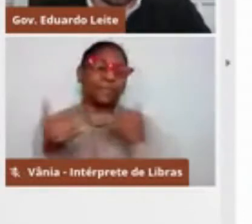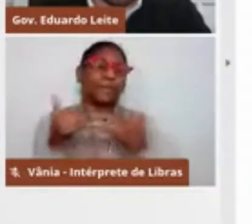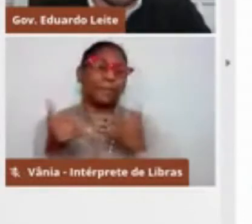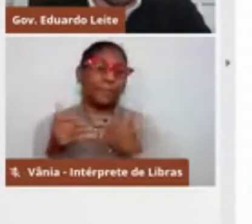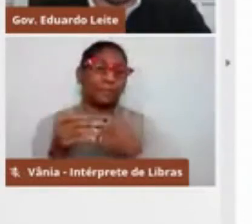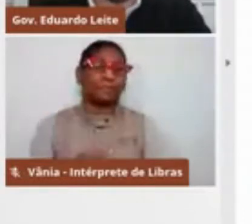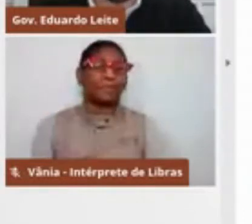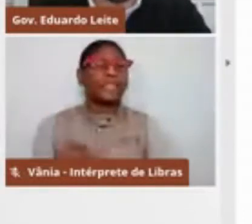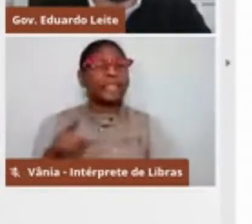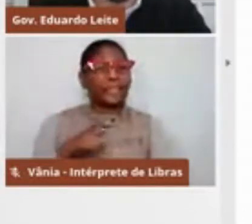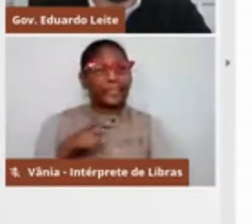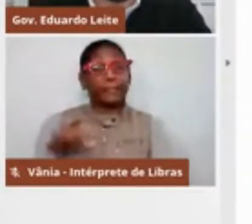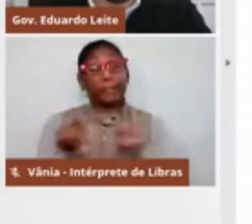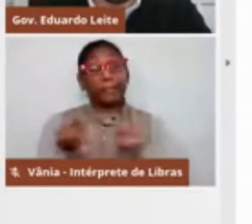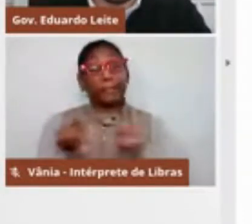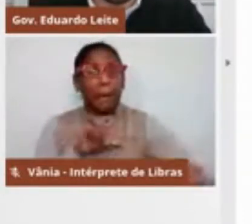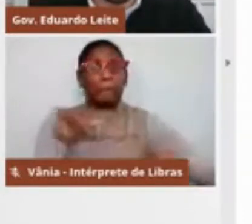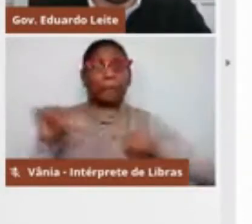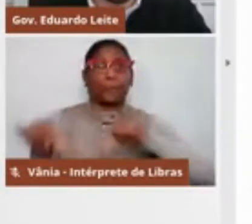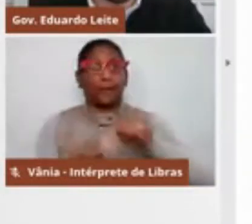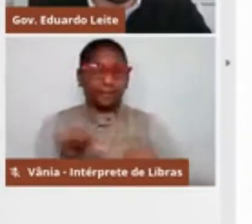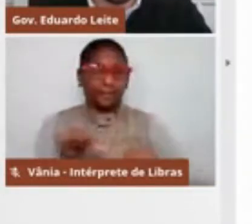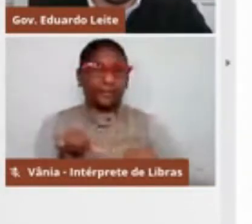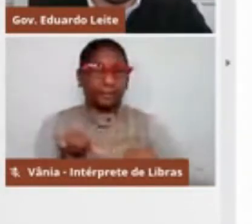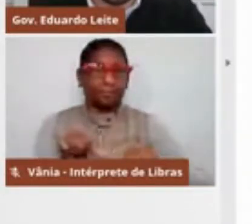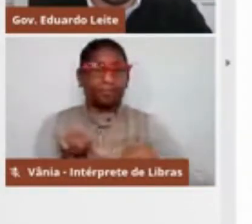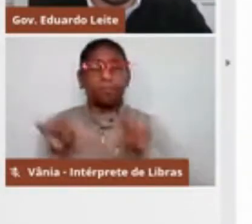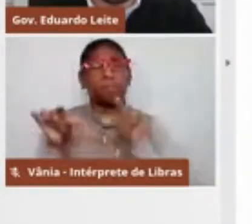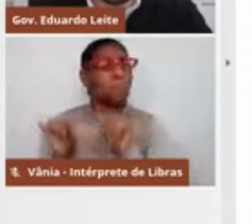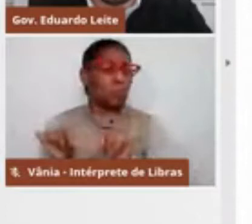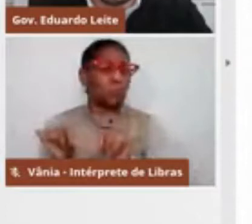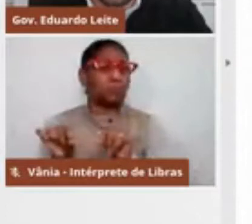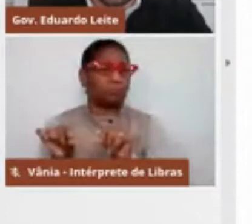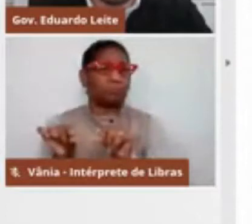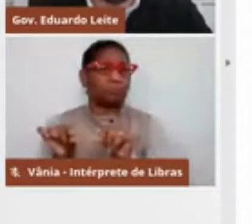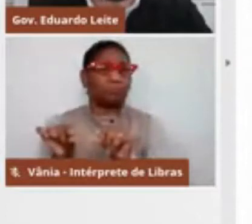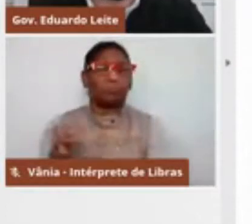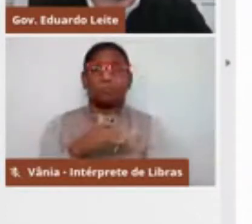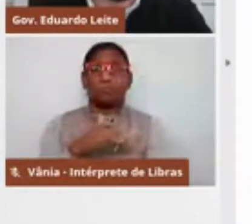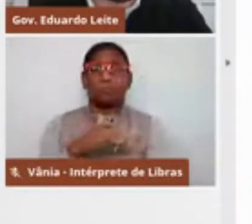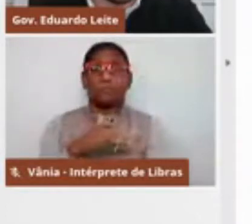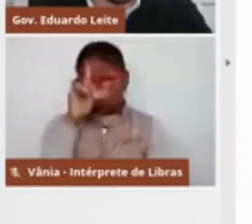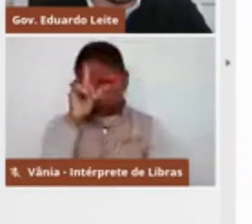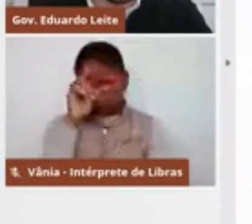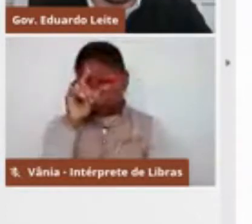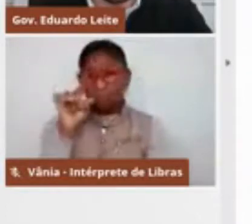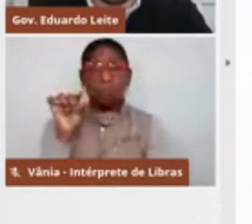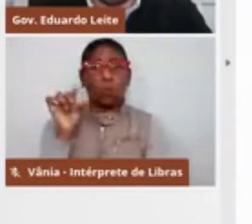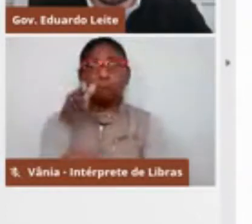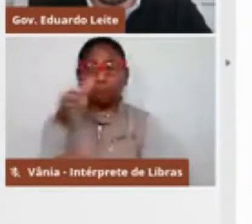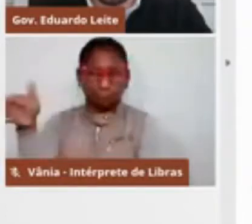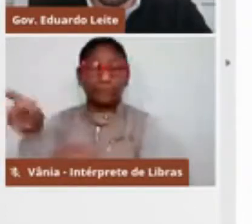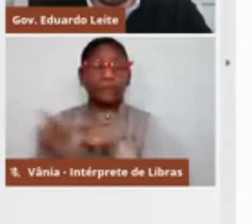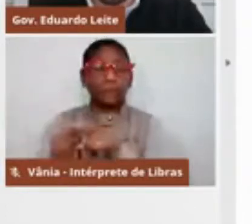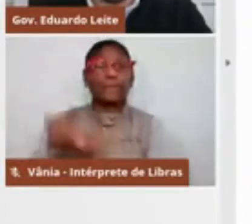também teve esta variação menor de internações por SRAG. A região de Santa